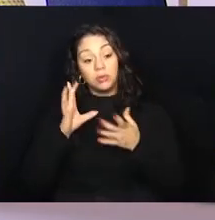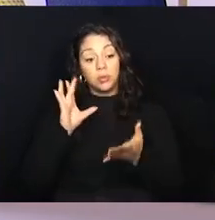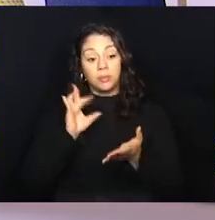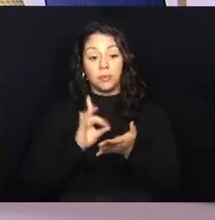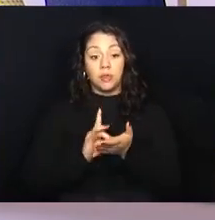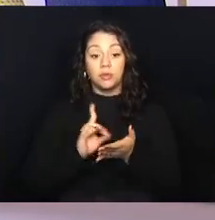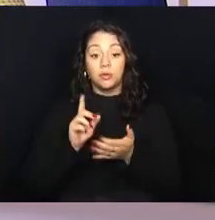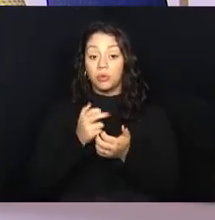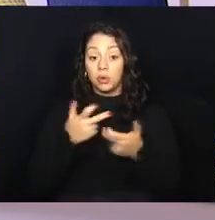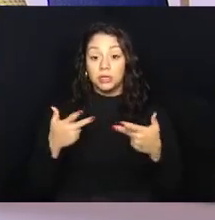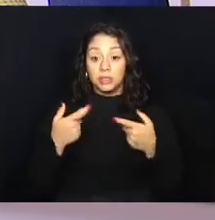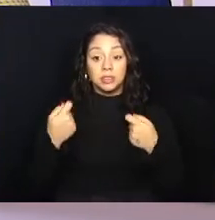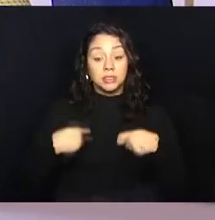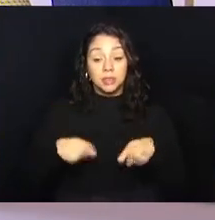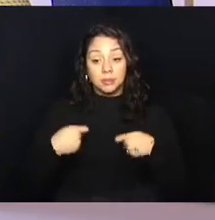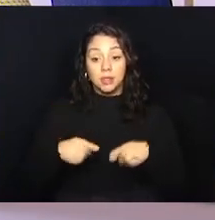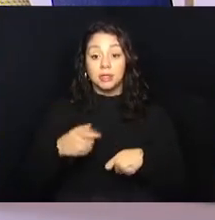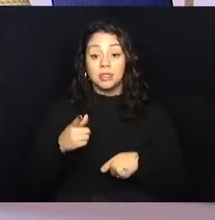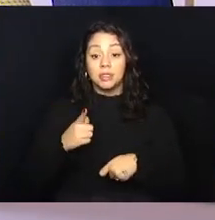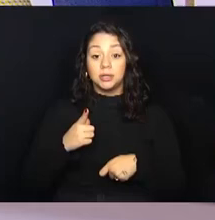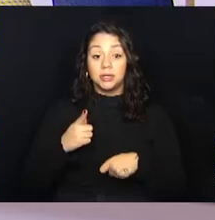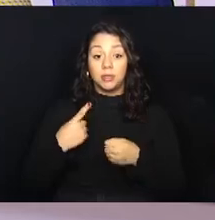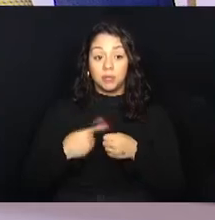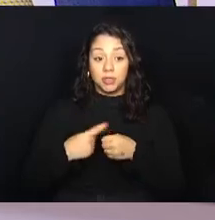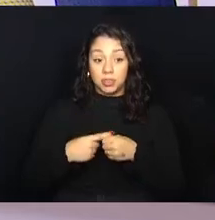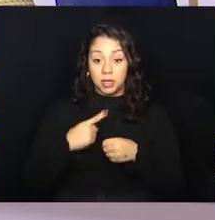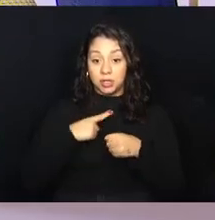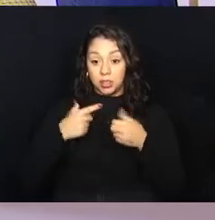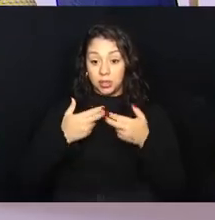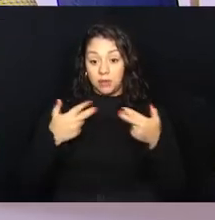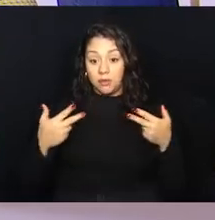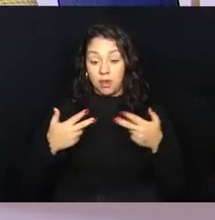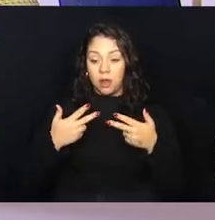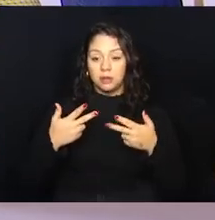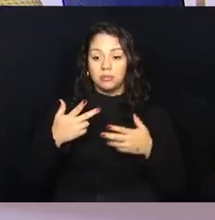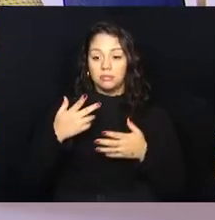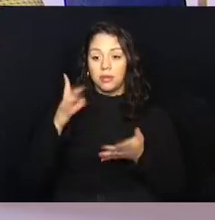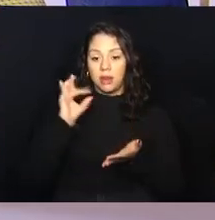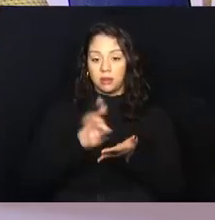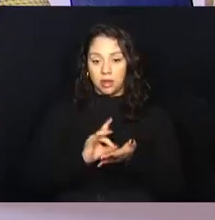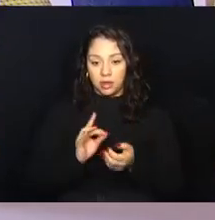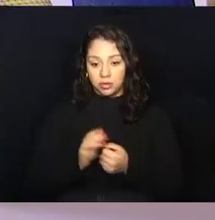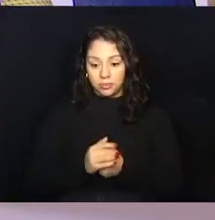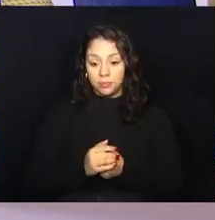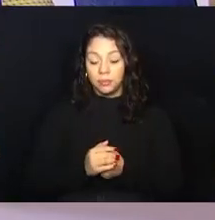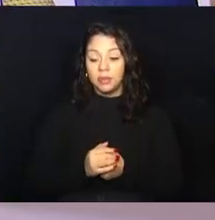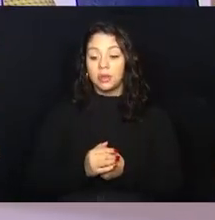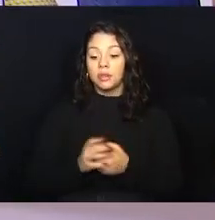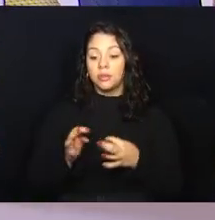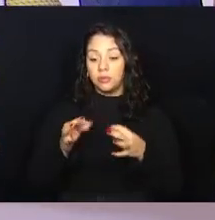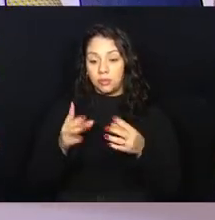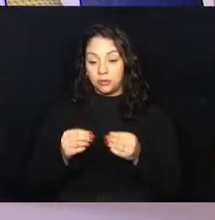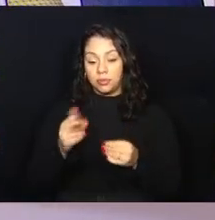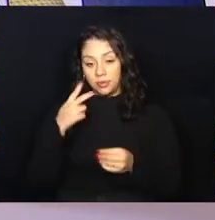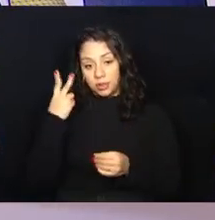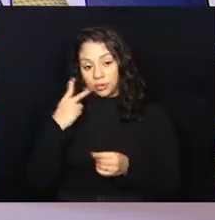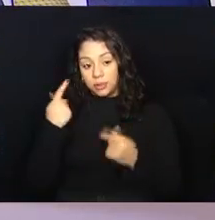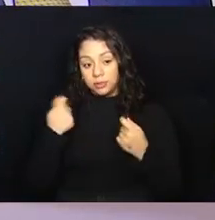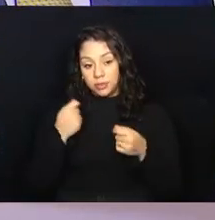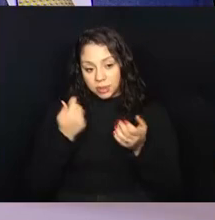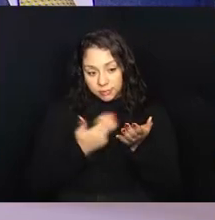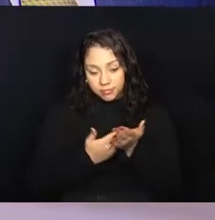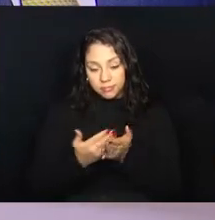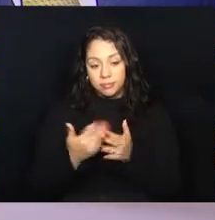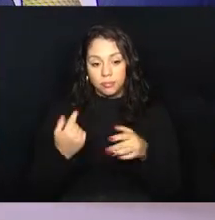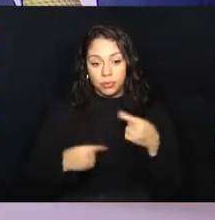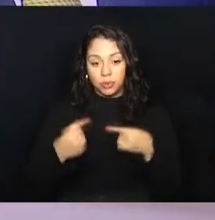realmente em demandas onde há uma cidade heterogênea com várias realidades E cabe aos vereadores